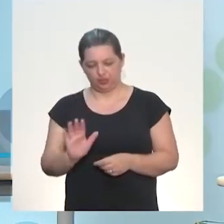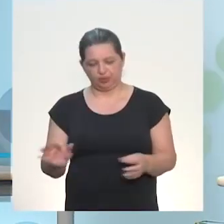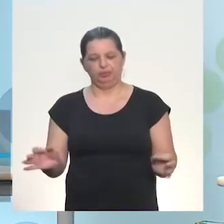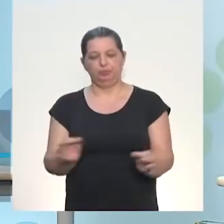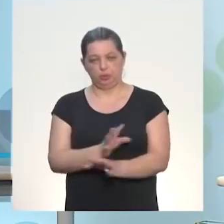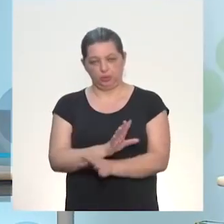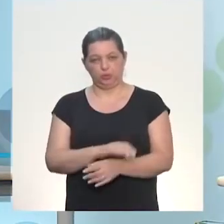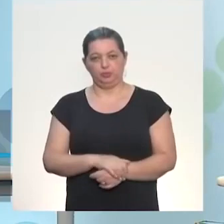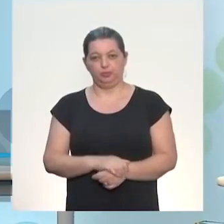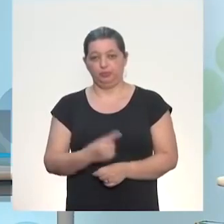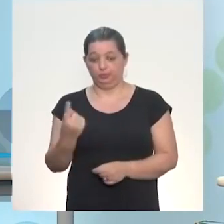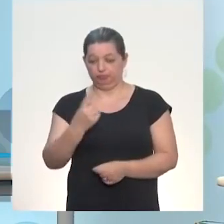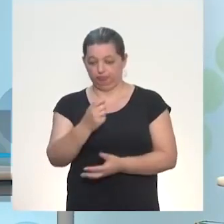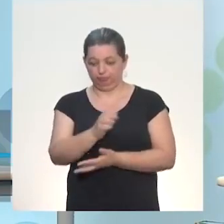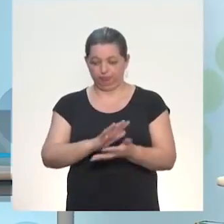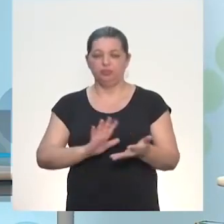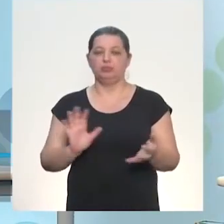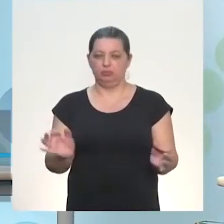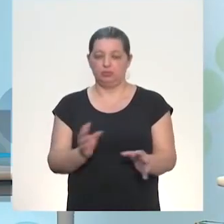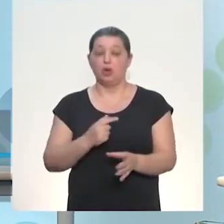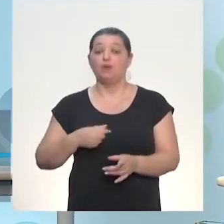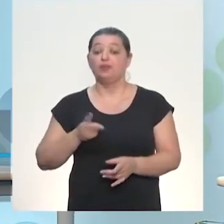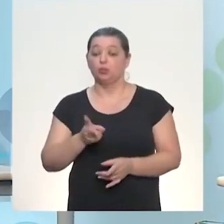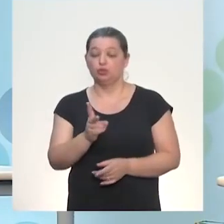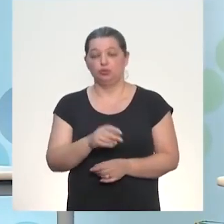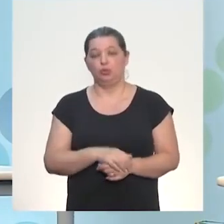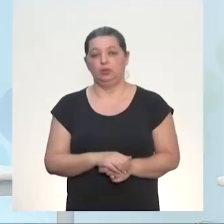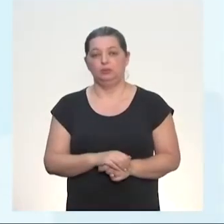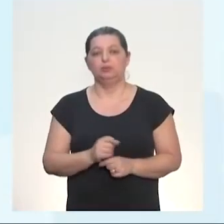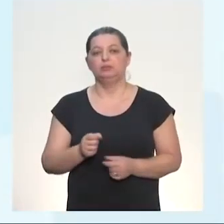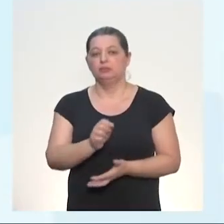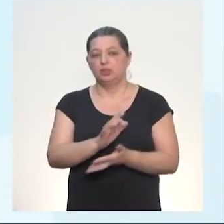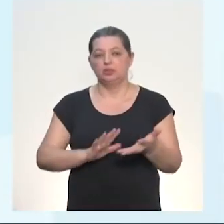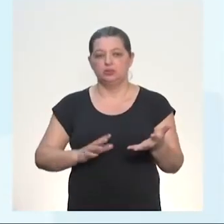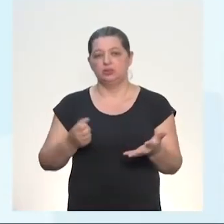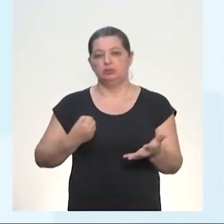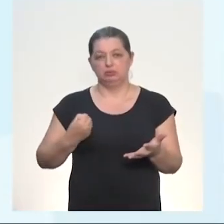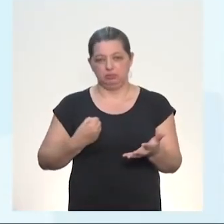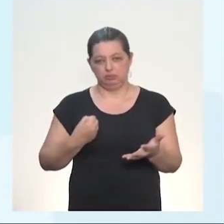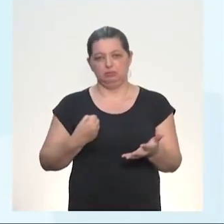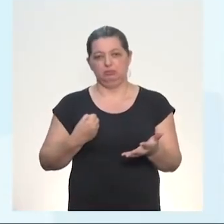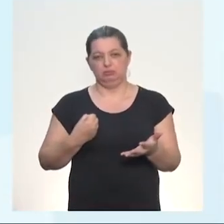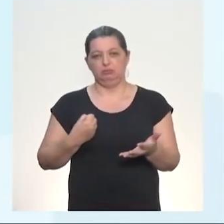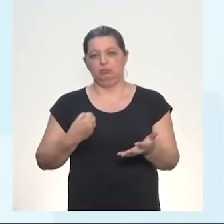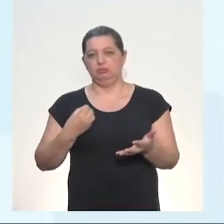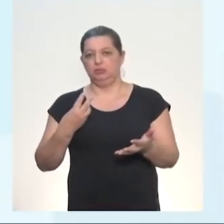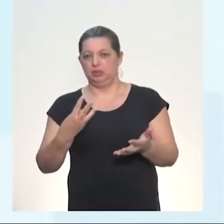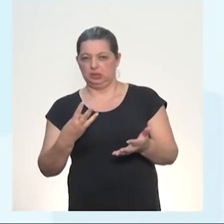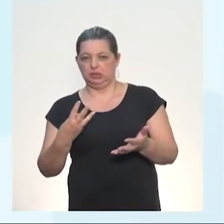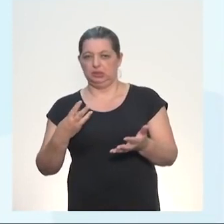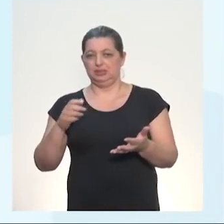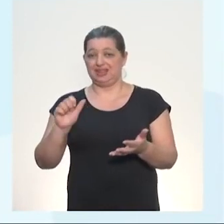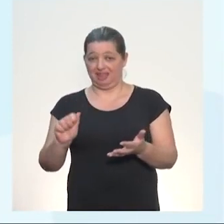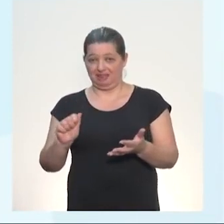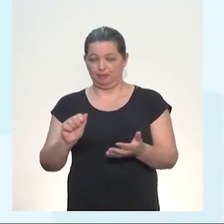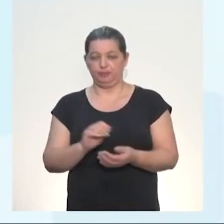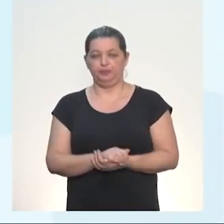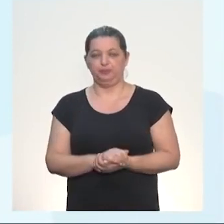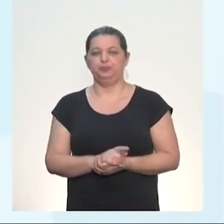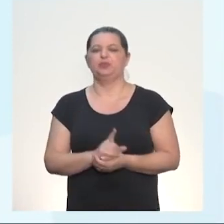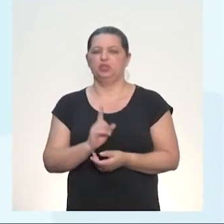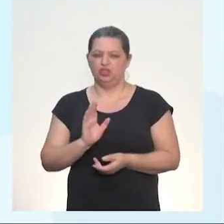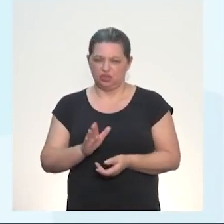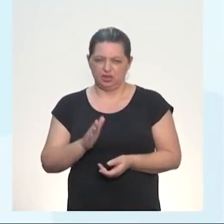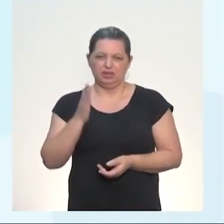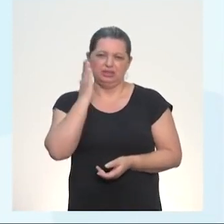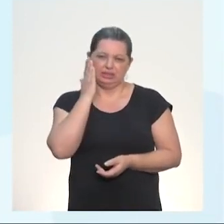exercício. Agora você vai continuar para mim, tá bom? Então vamos lá, ó. Atividade 3, a parte 2 da página 100. Então a gente já tem o caminhão, já sabe que cabe